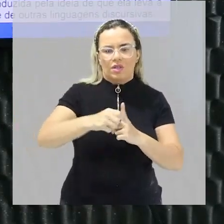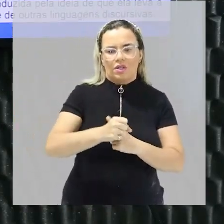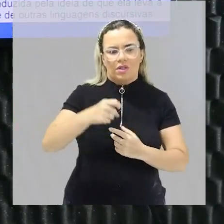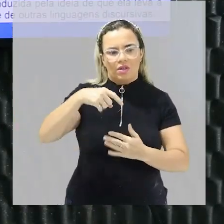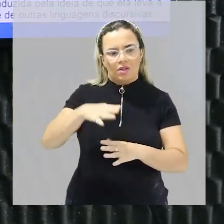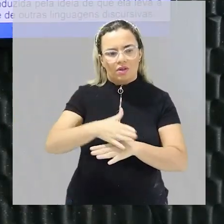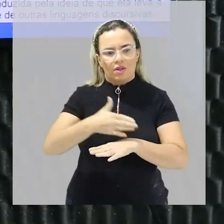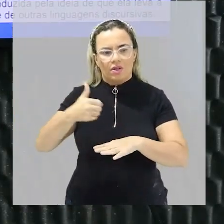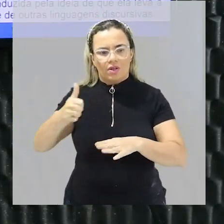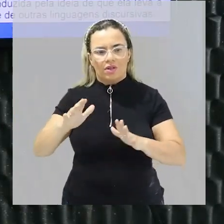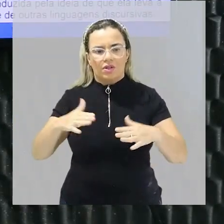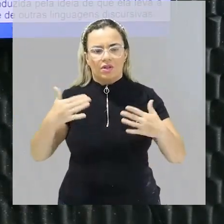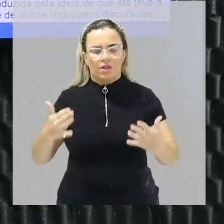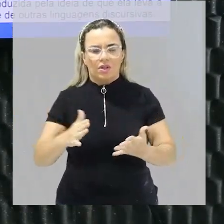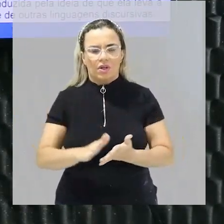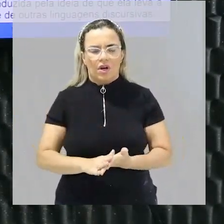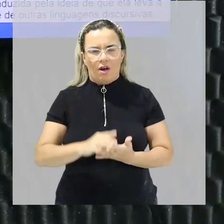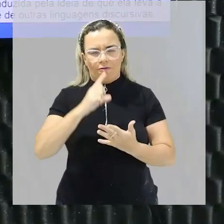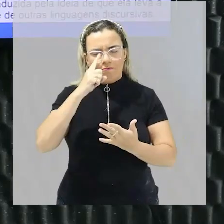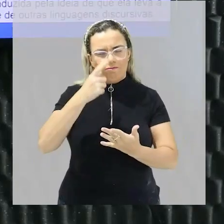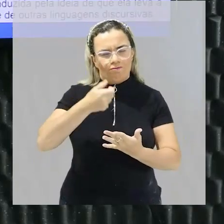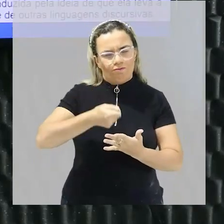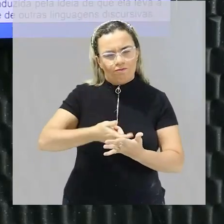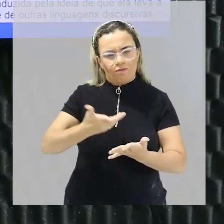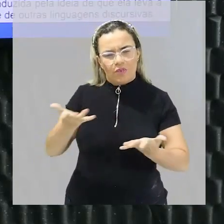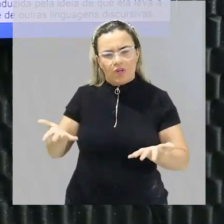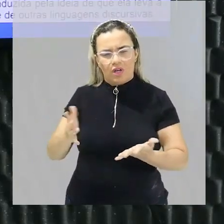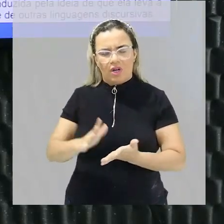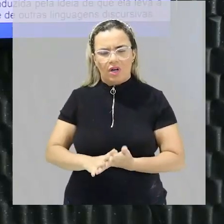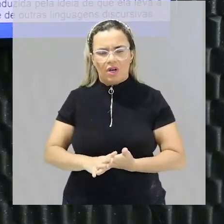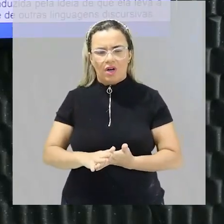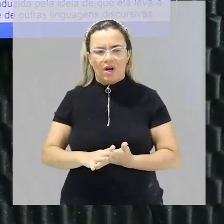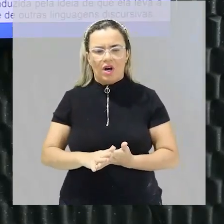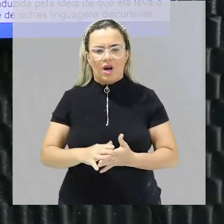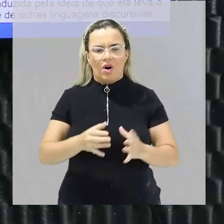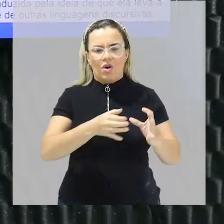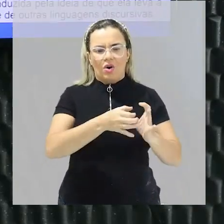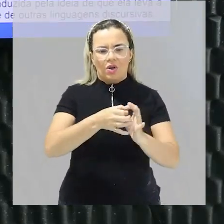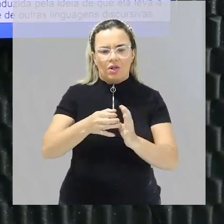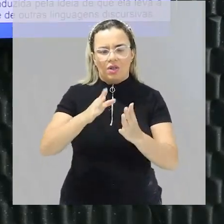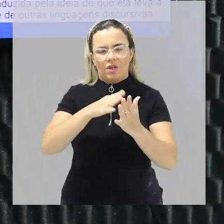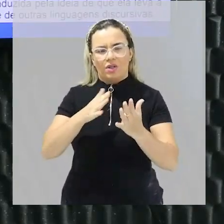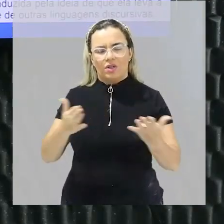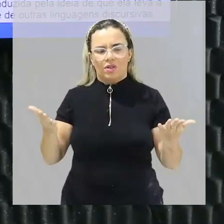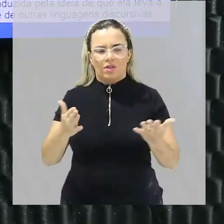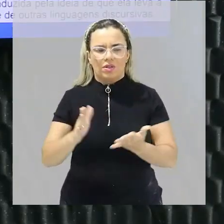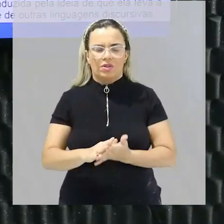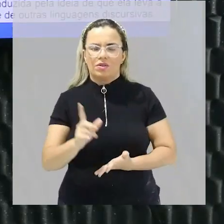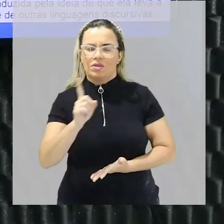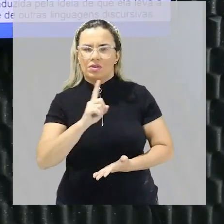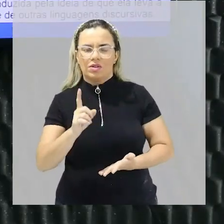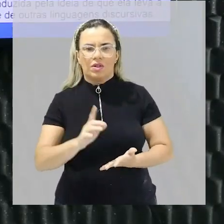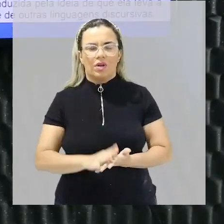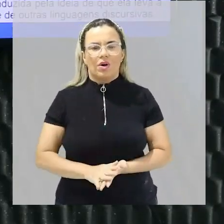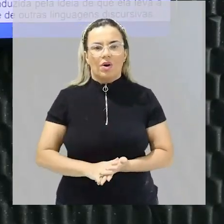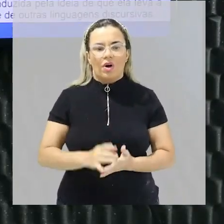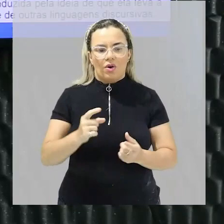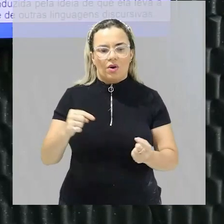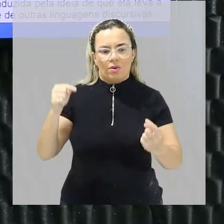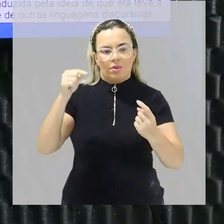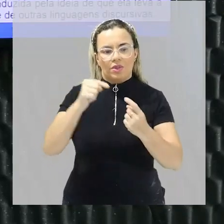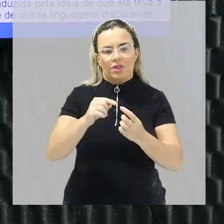Bom, o texto ele não está trazendo bem isso, ele está falando mais da ação pedagógica e da função pedagógica da própria